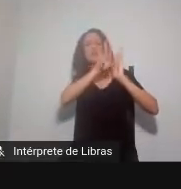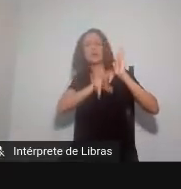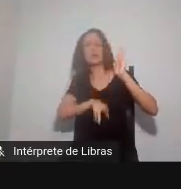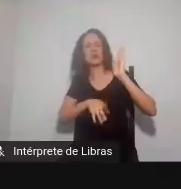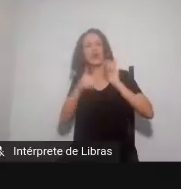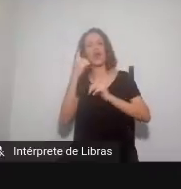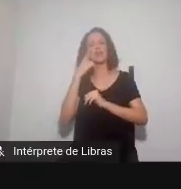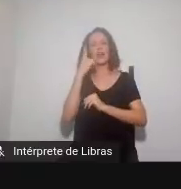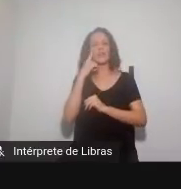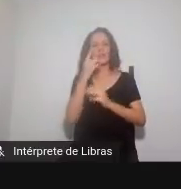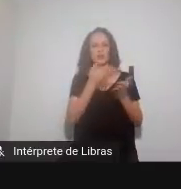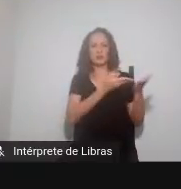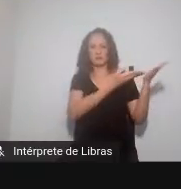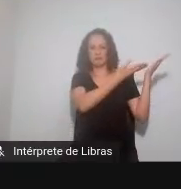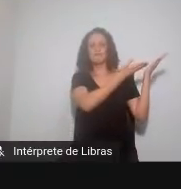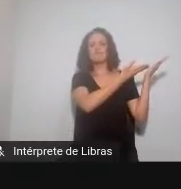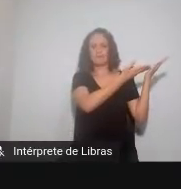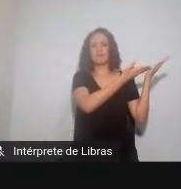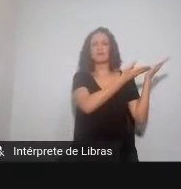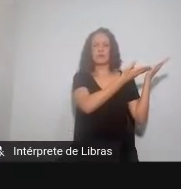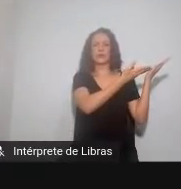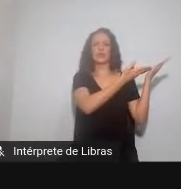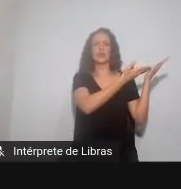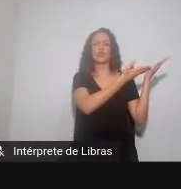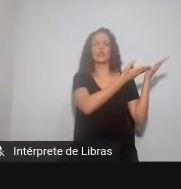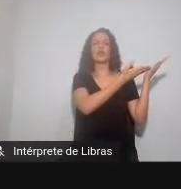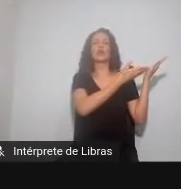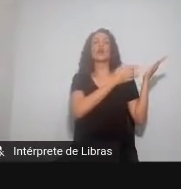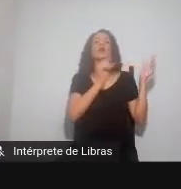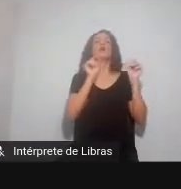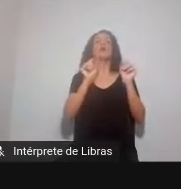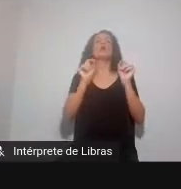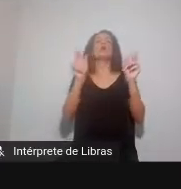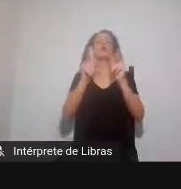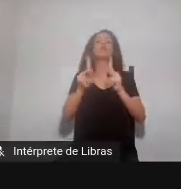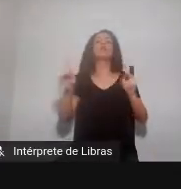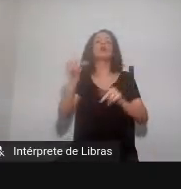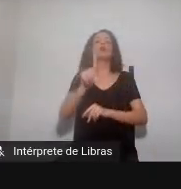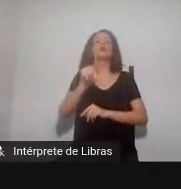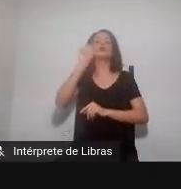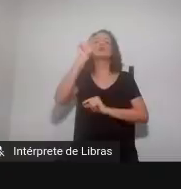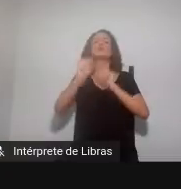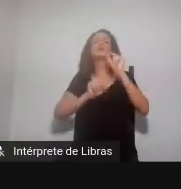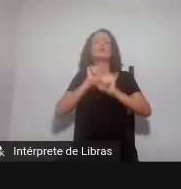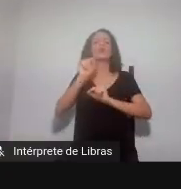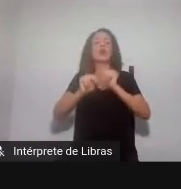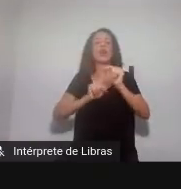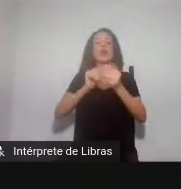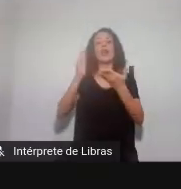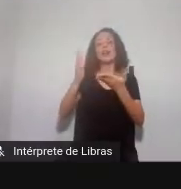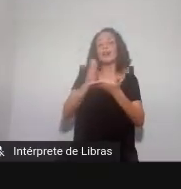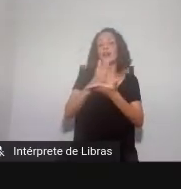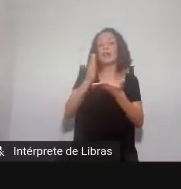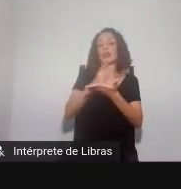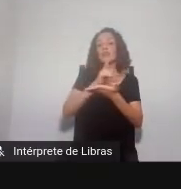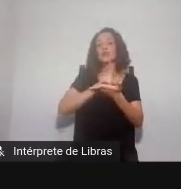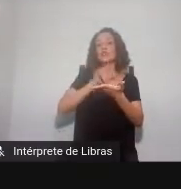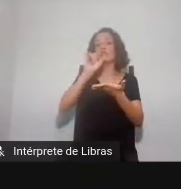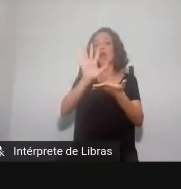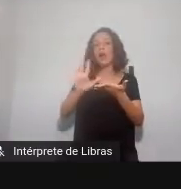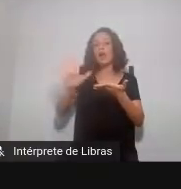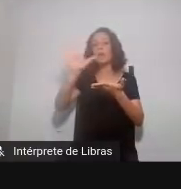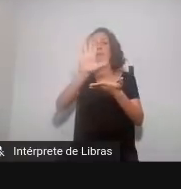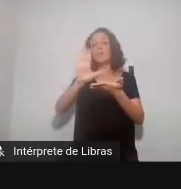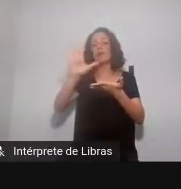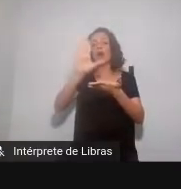para vocês, o que as professoras escolheram foi livros ilustrados em preto e branco.